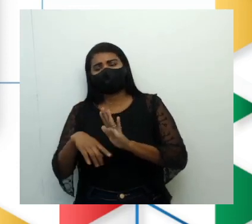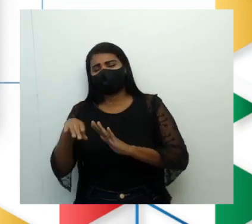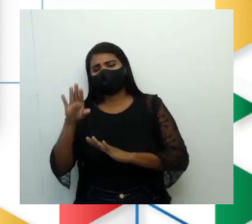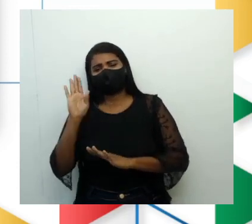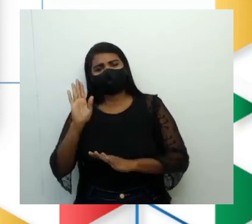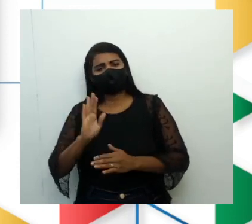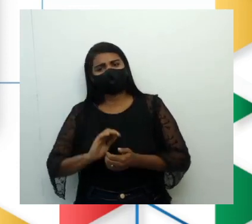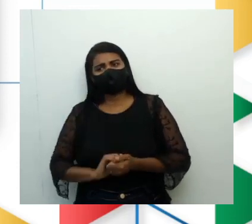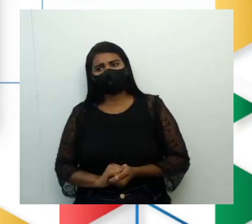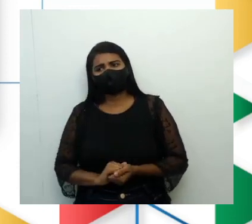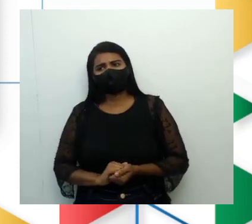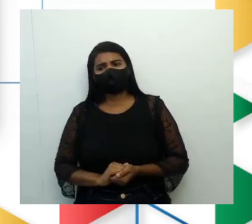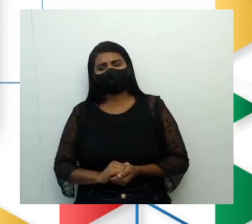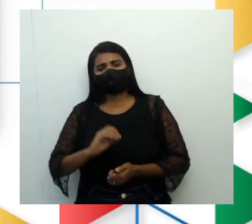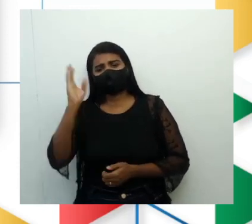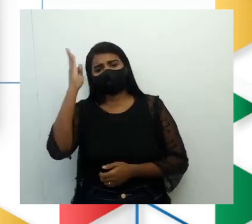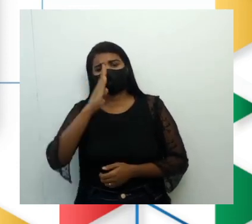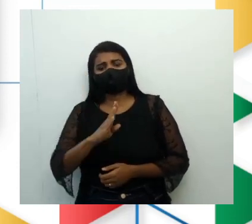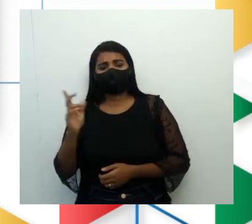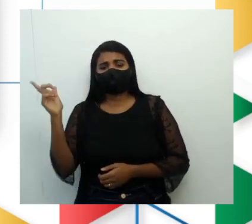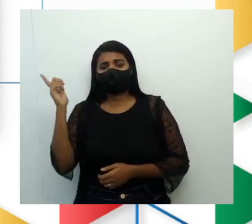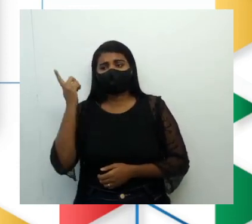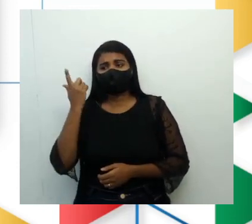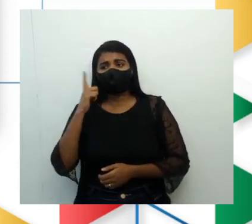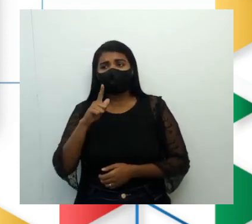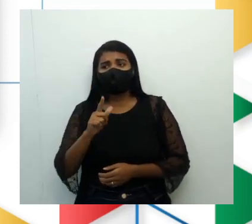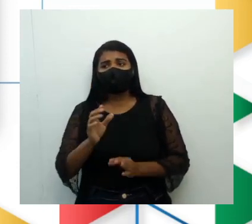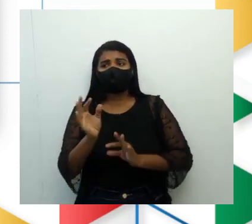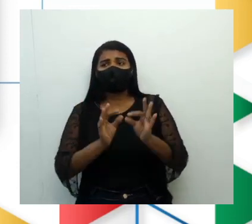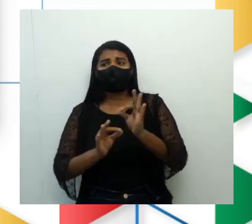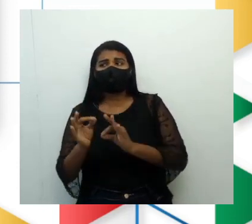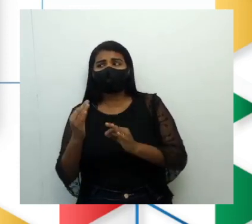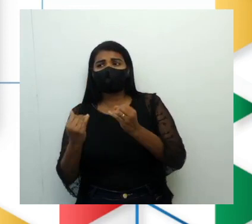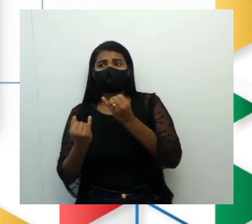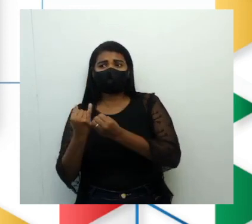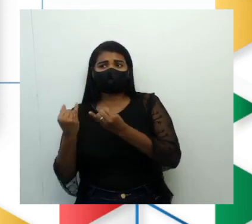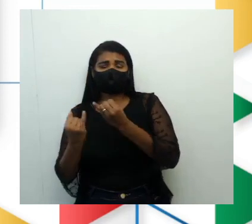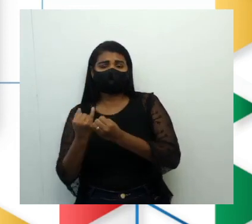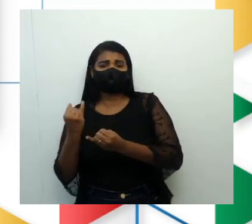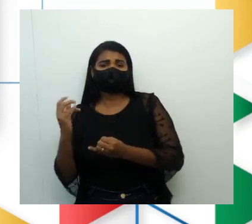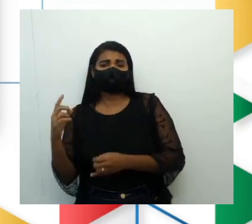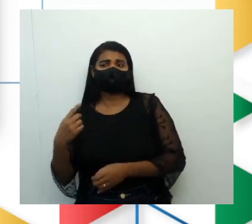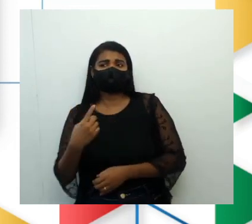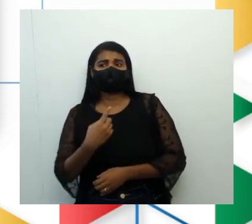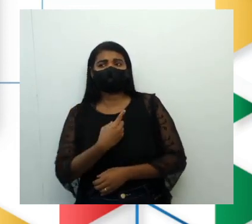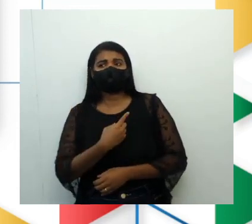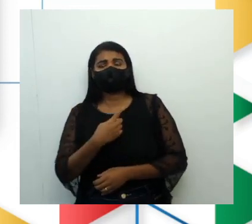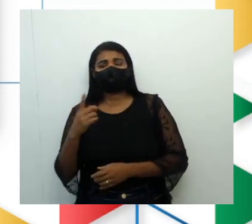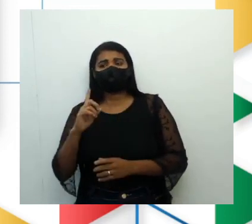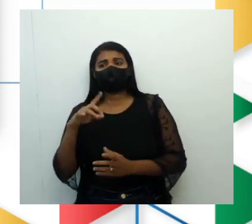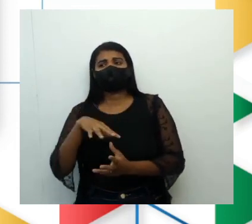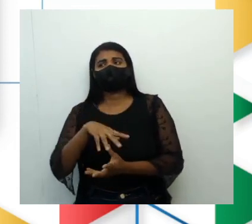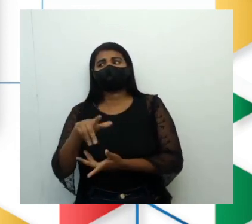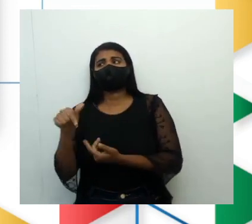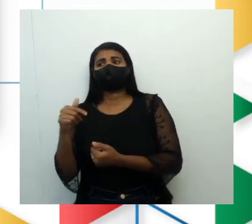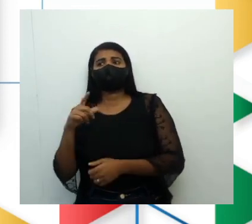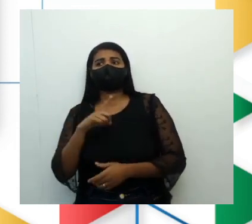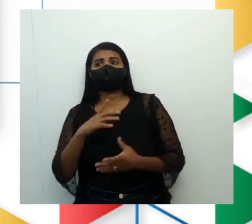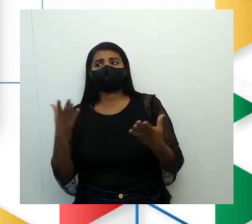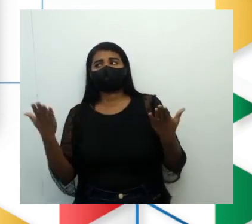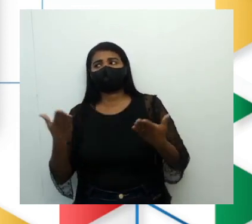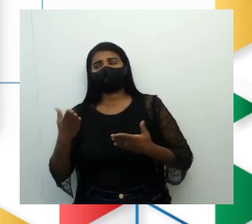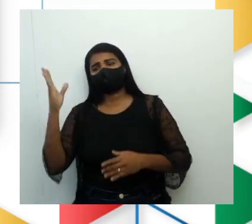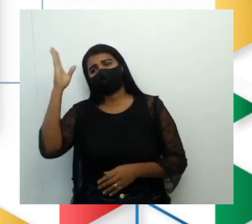ultrapassado. O território brasileiro começou a ganhar uma forma parecida com o nosso espaço geográfico que temos hoje. O